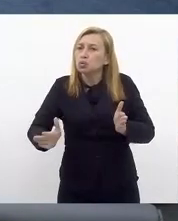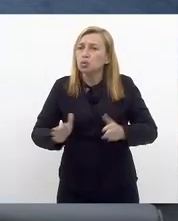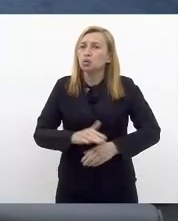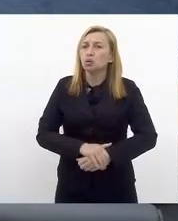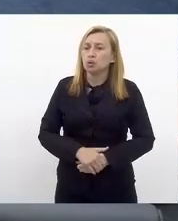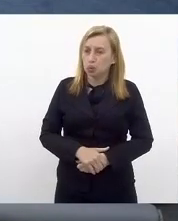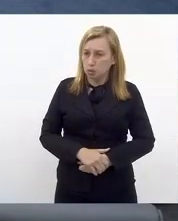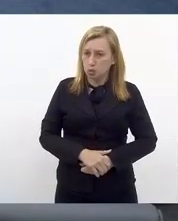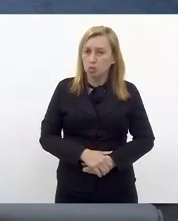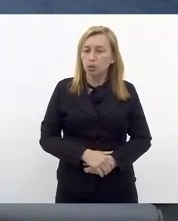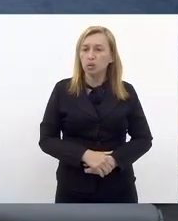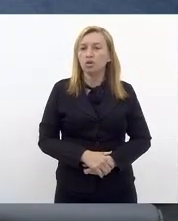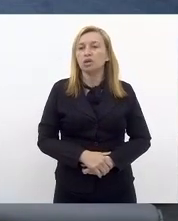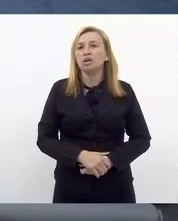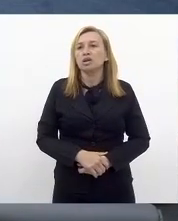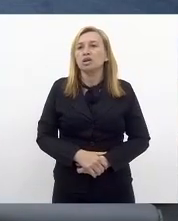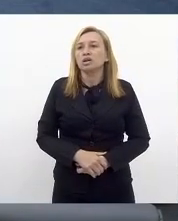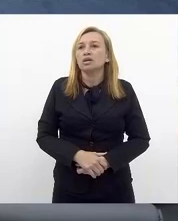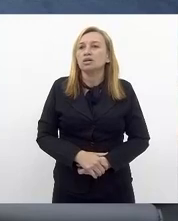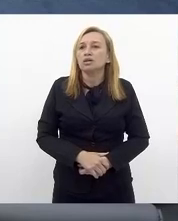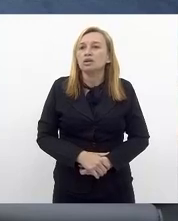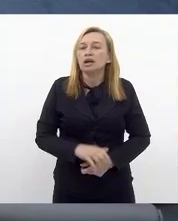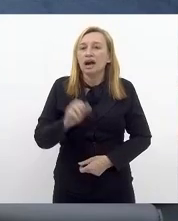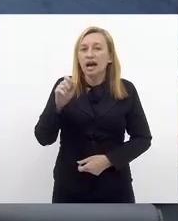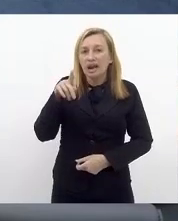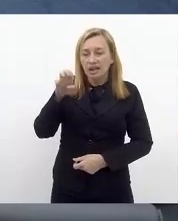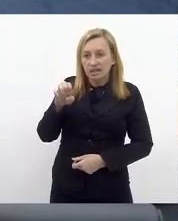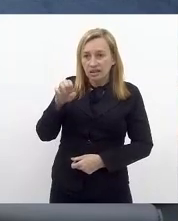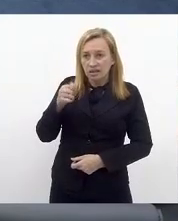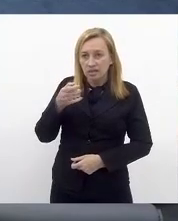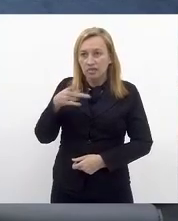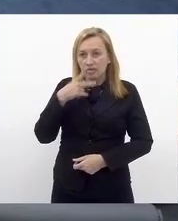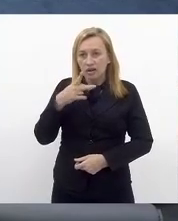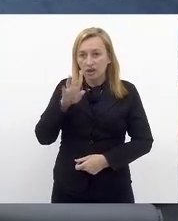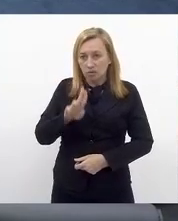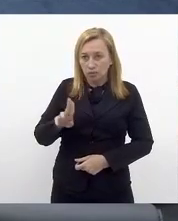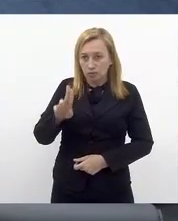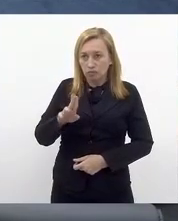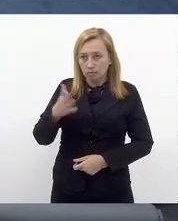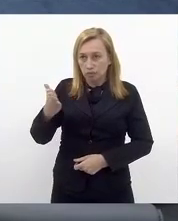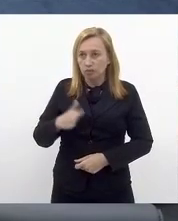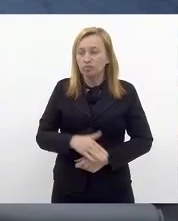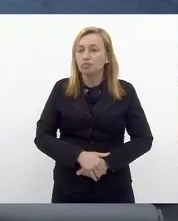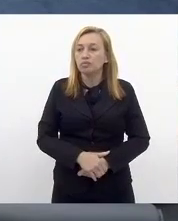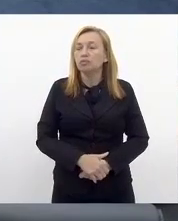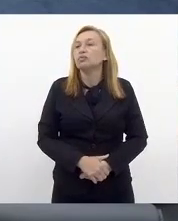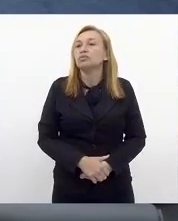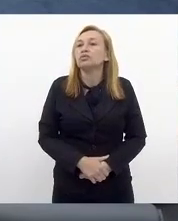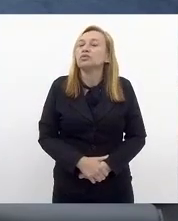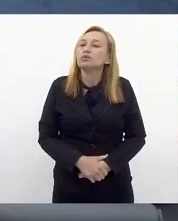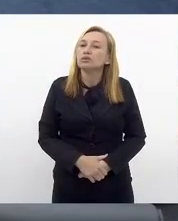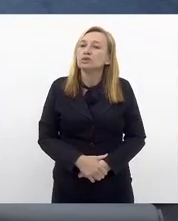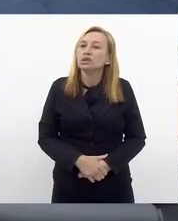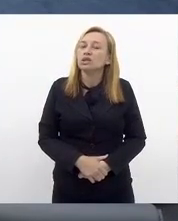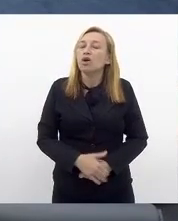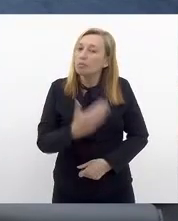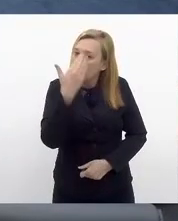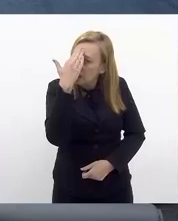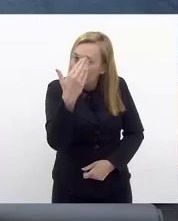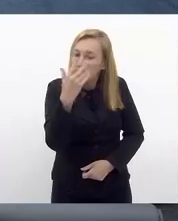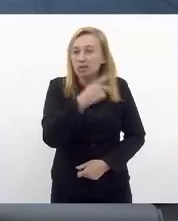passar então ali ó para poder fazer os da palavra e